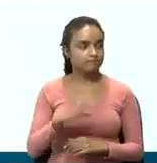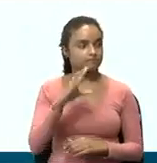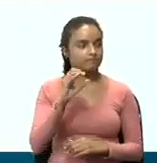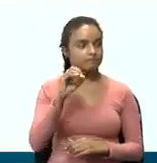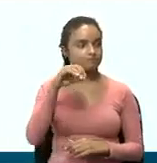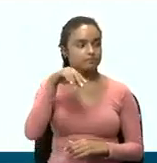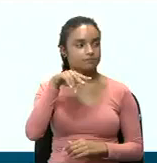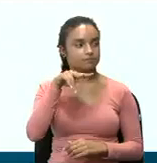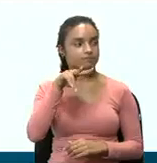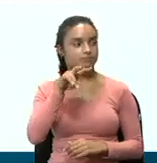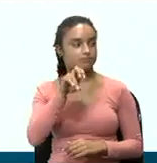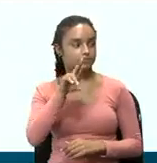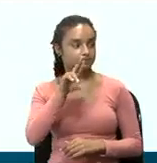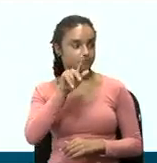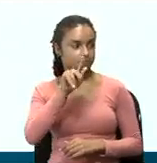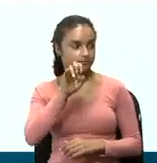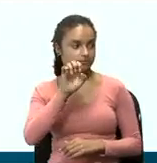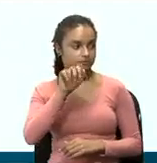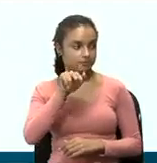convergente. Então,